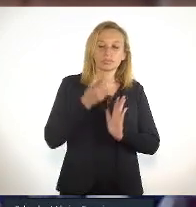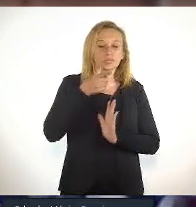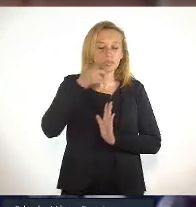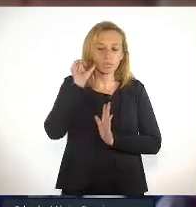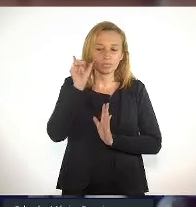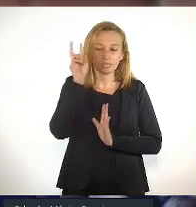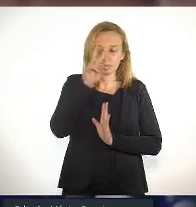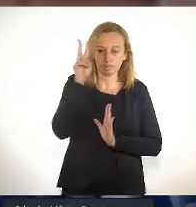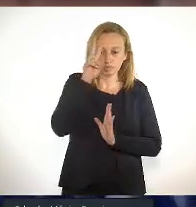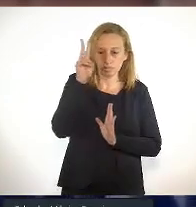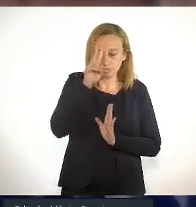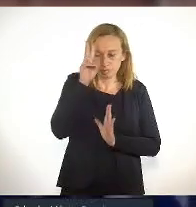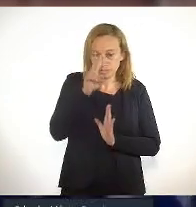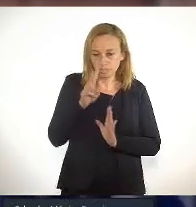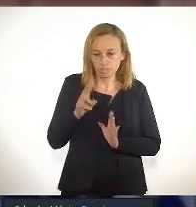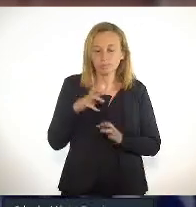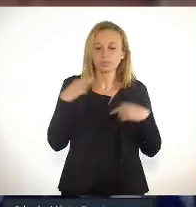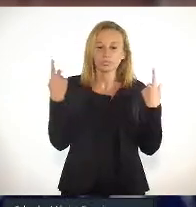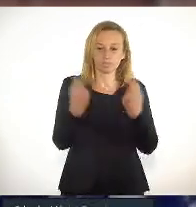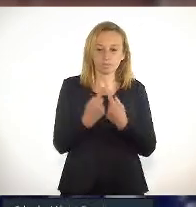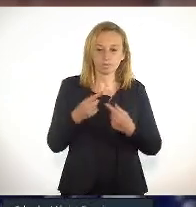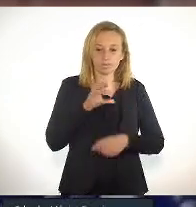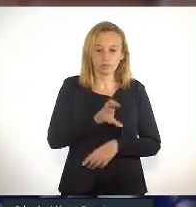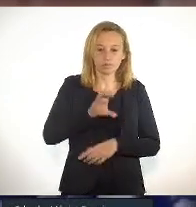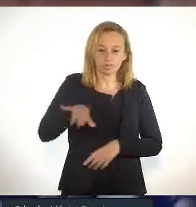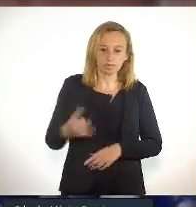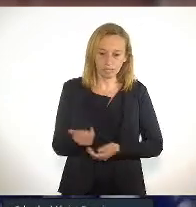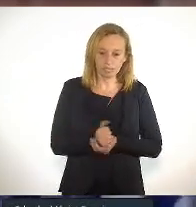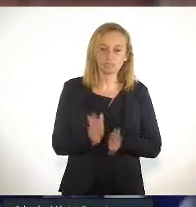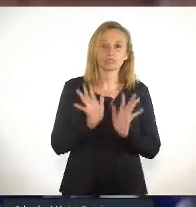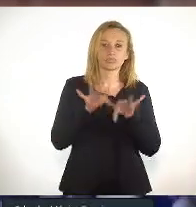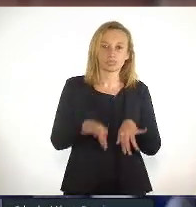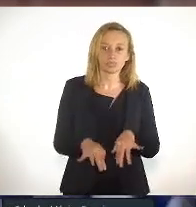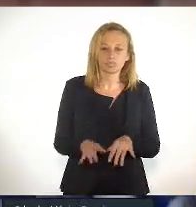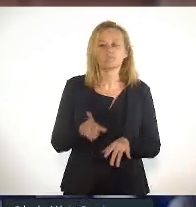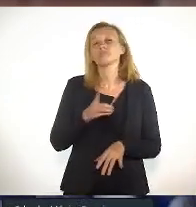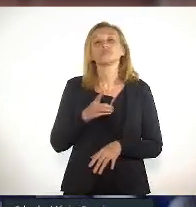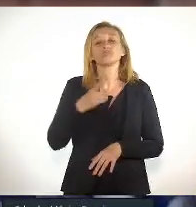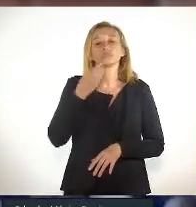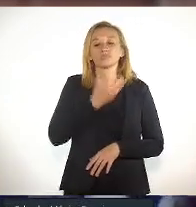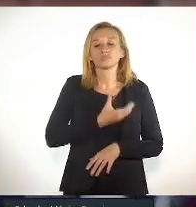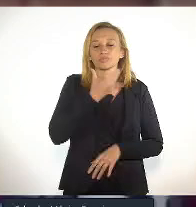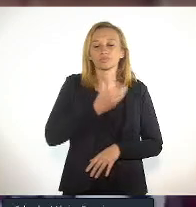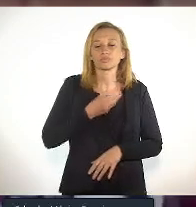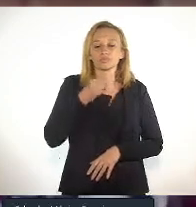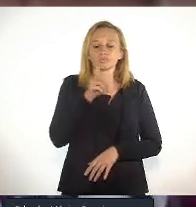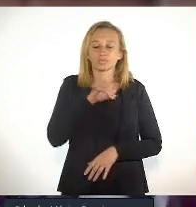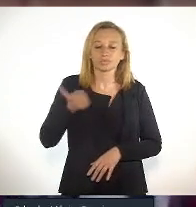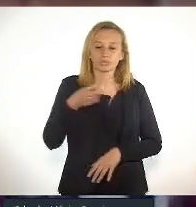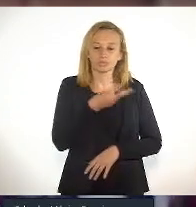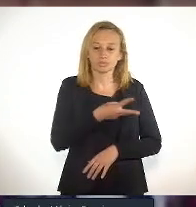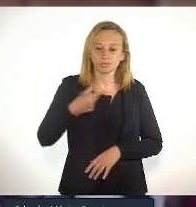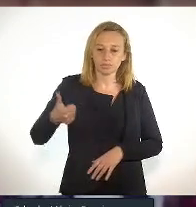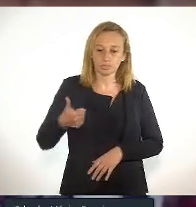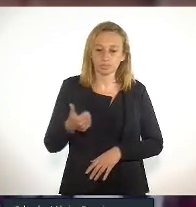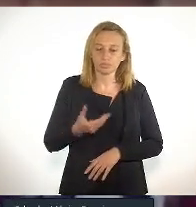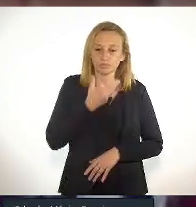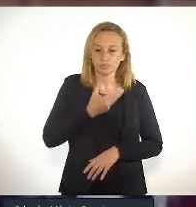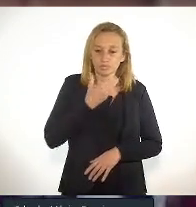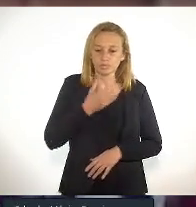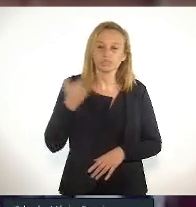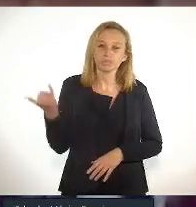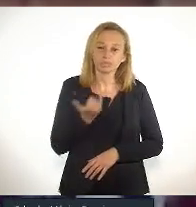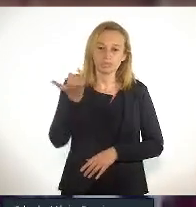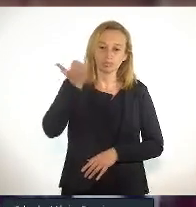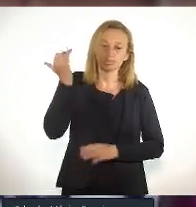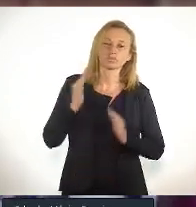nossa reunião de colegiado da CCJ, ao final de dezembro, no dia 31 de dezembro. Então, é importante que essa casa se debruce